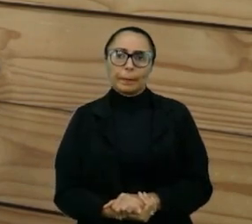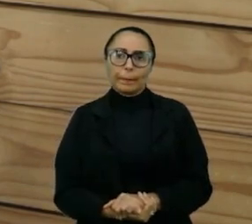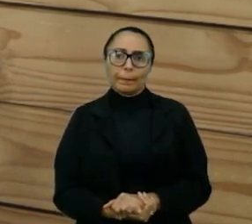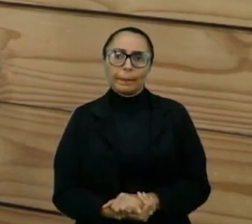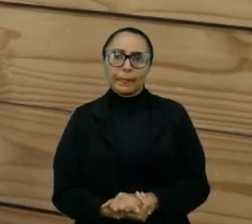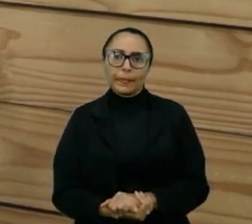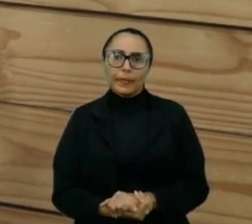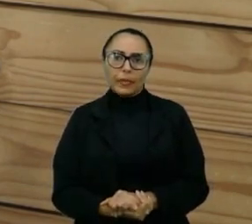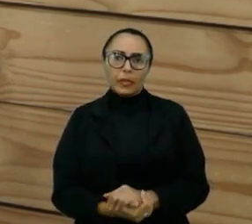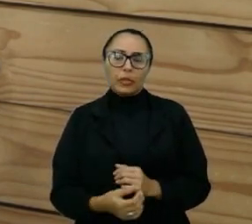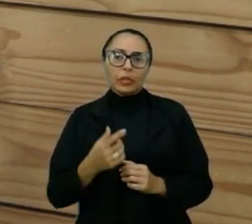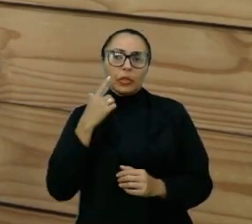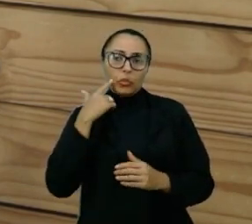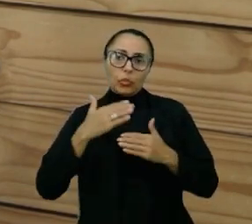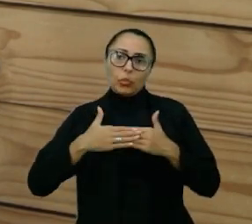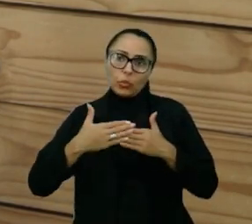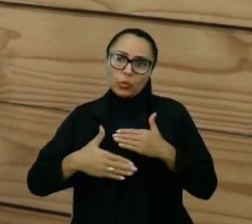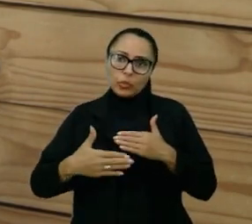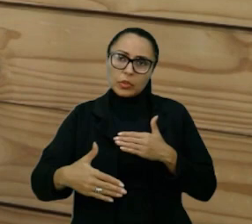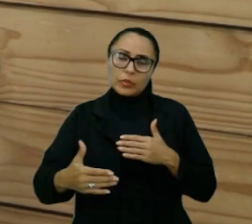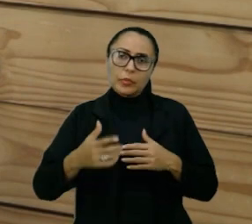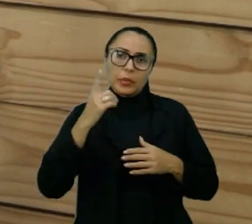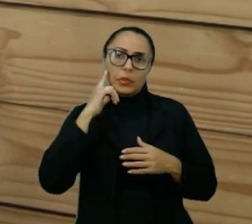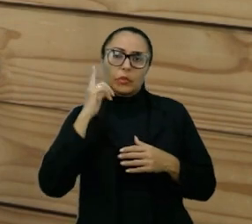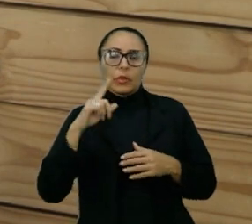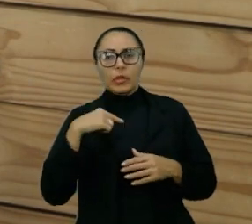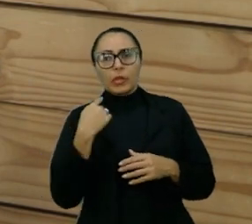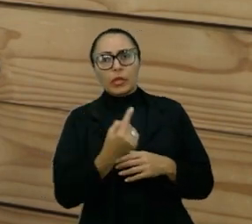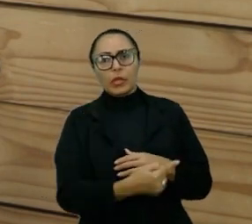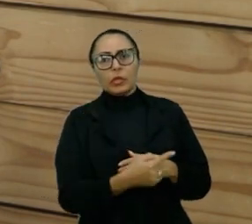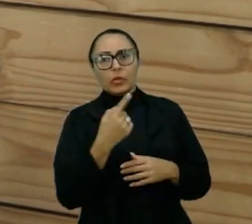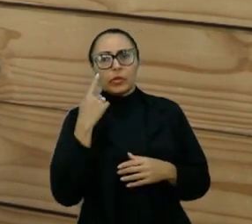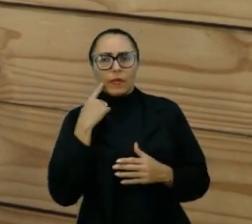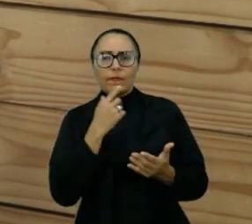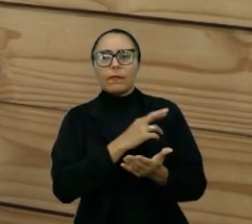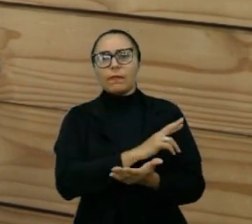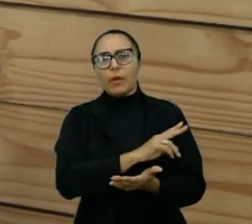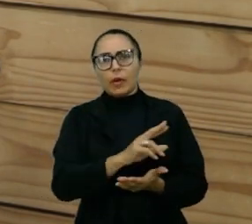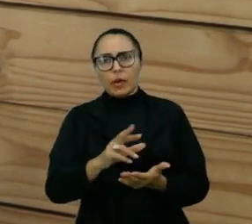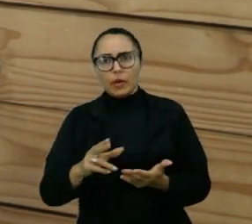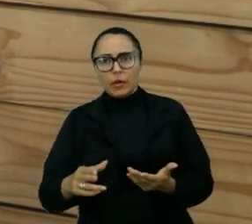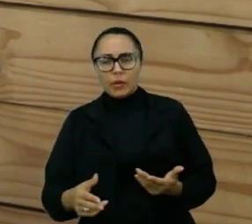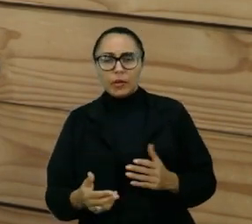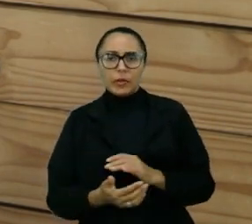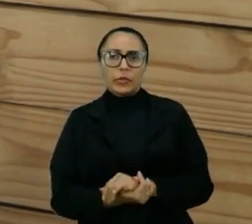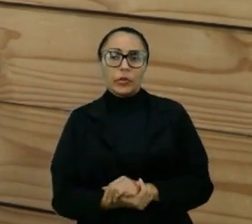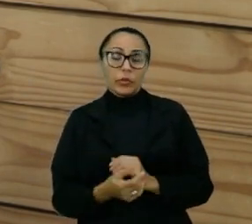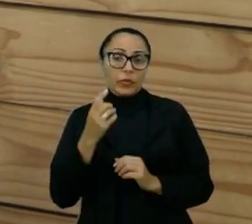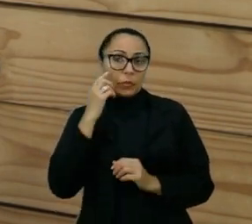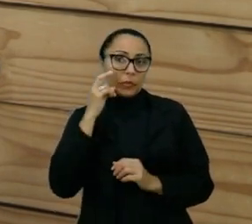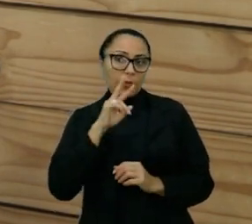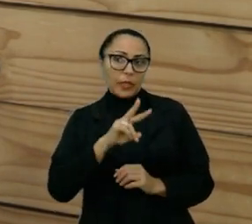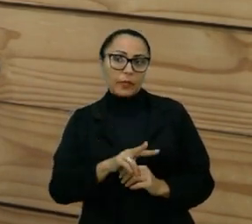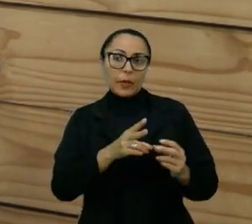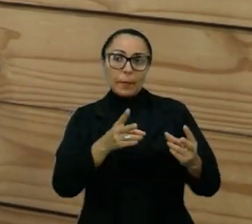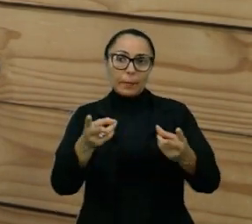Dando procedimento aos nossos slides, tá? Nós vamos ver o seguinte.